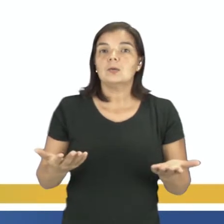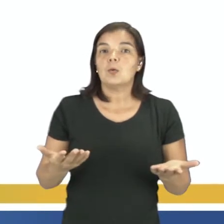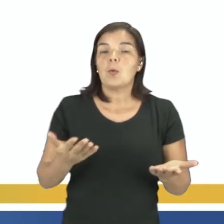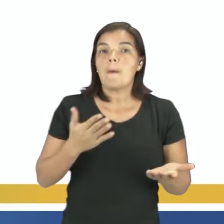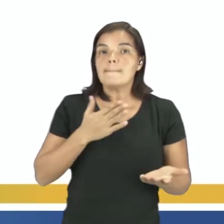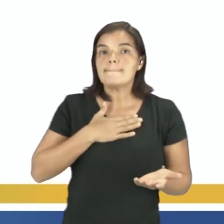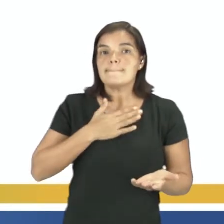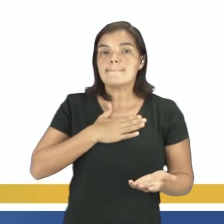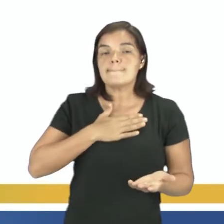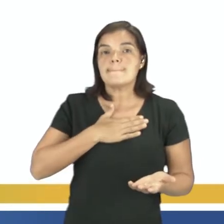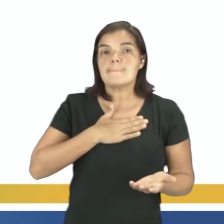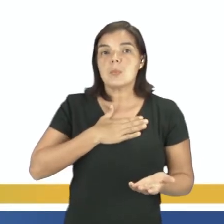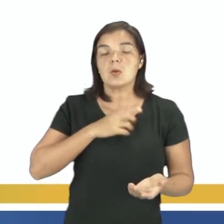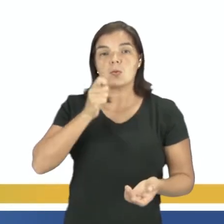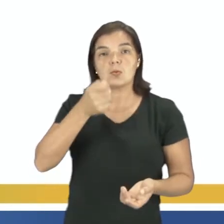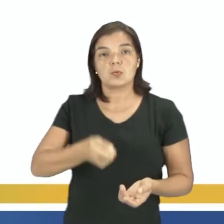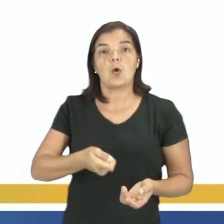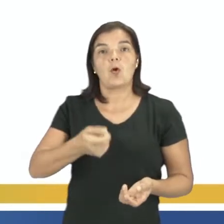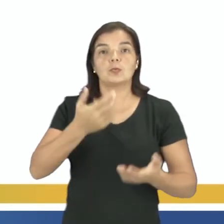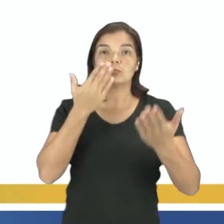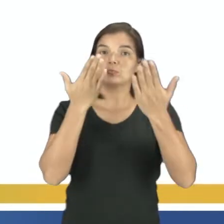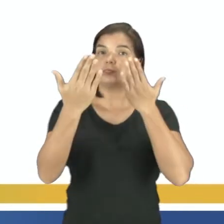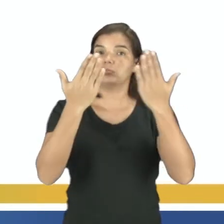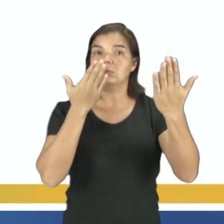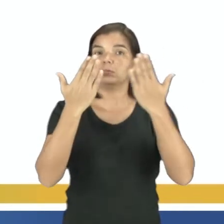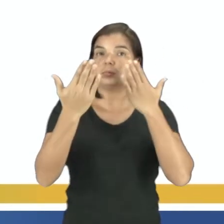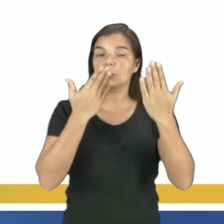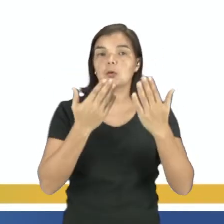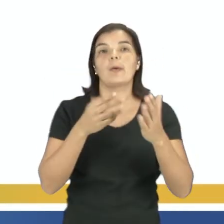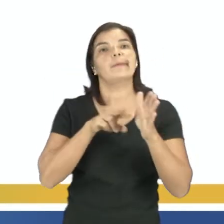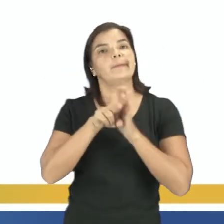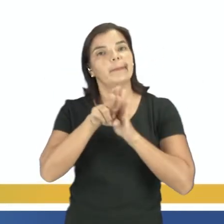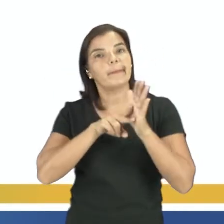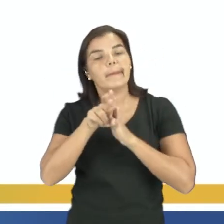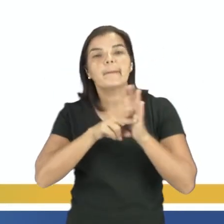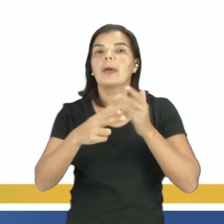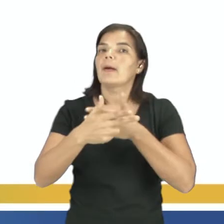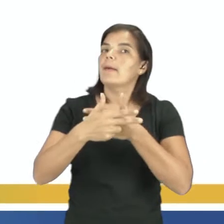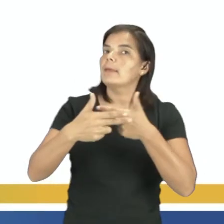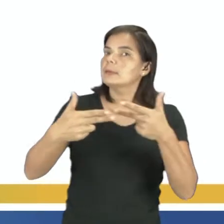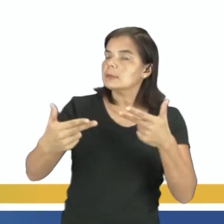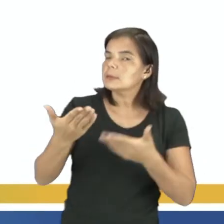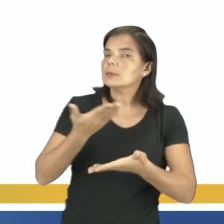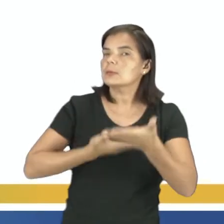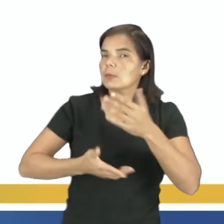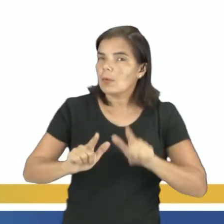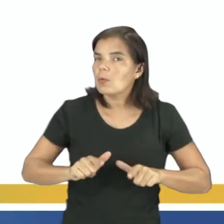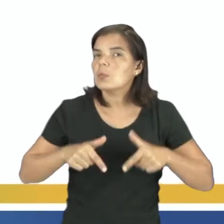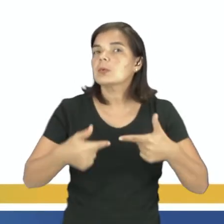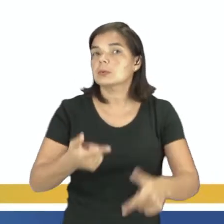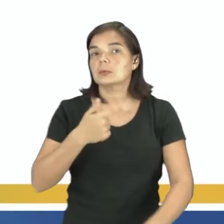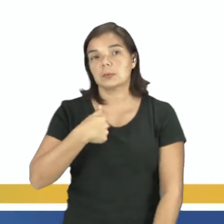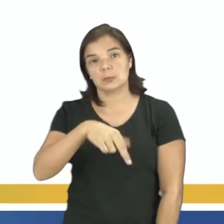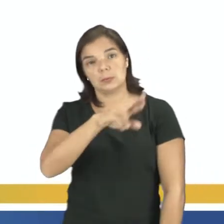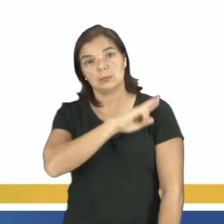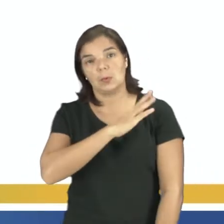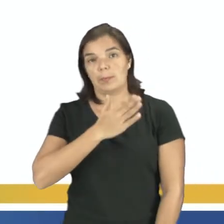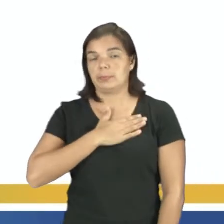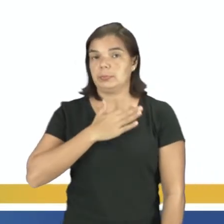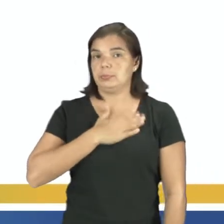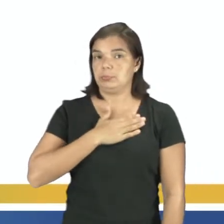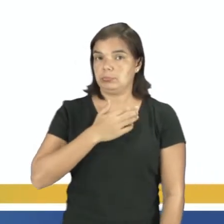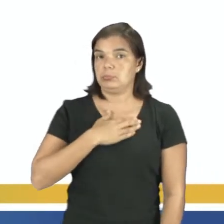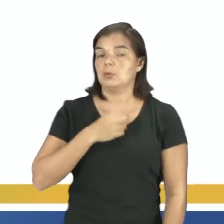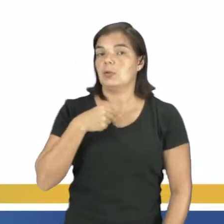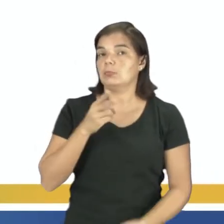o meu determinismo psicológico, biológico, as condições sociais que eu enfrento, eu sou responsável por mim mesmo. E